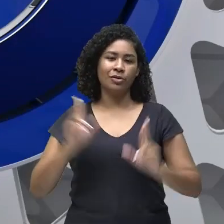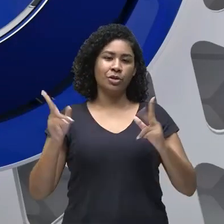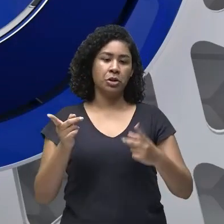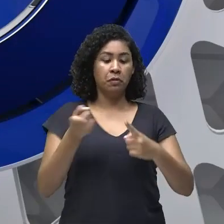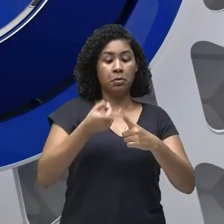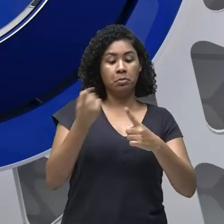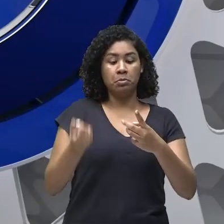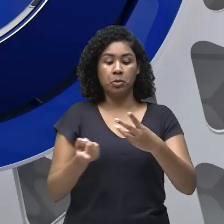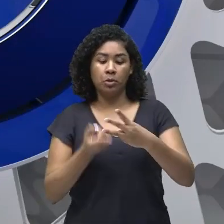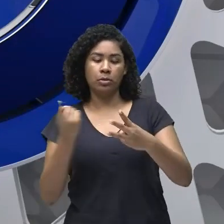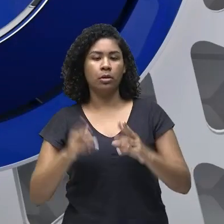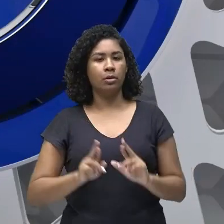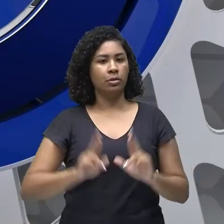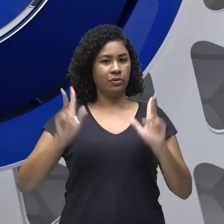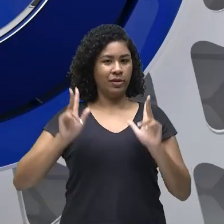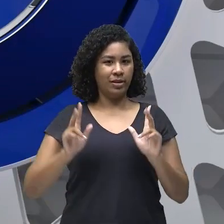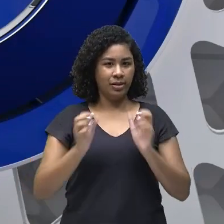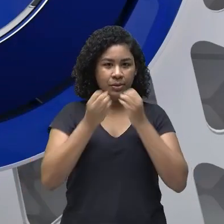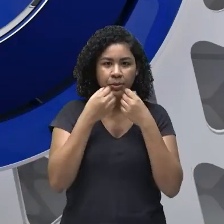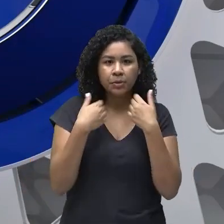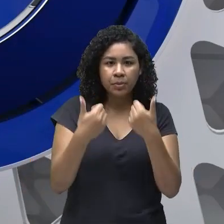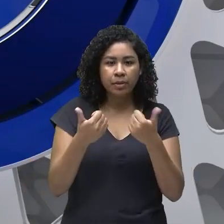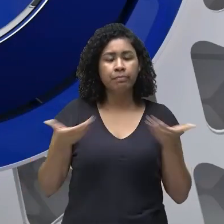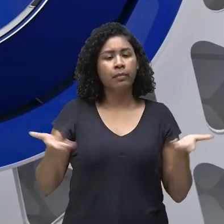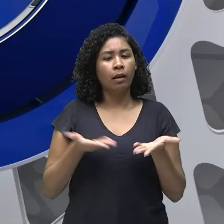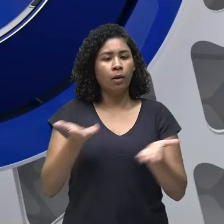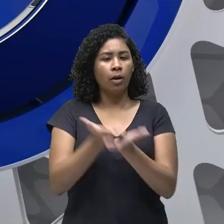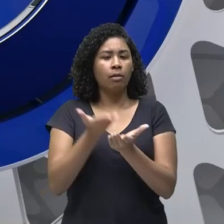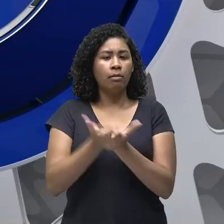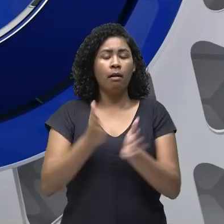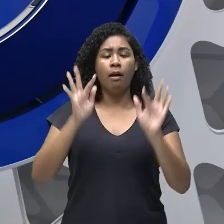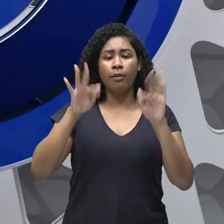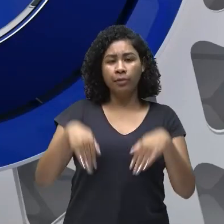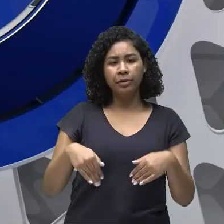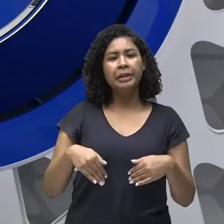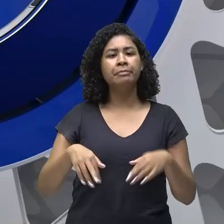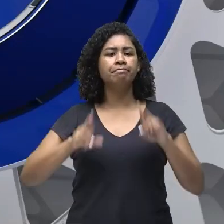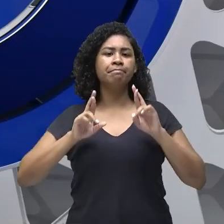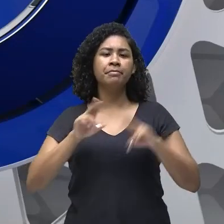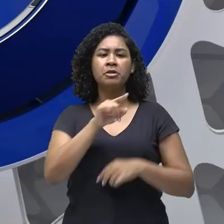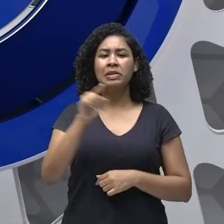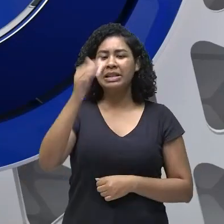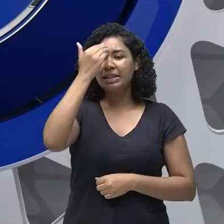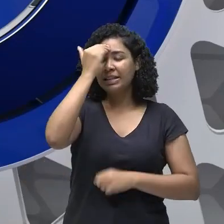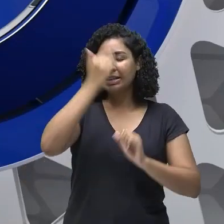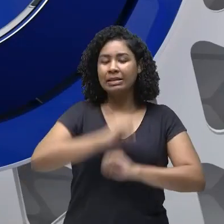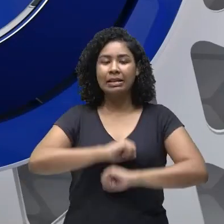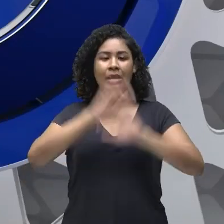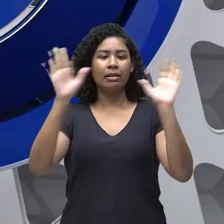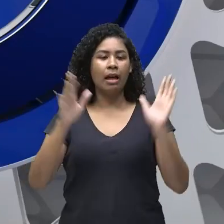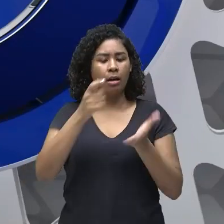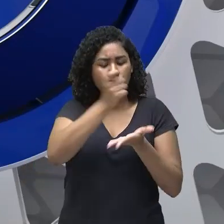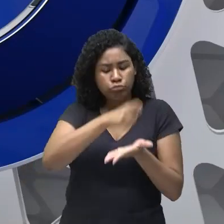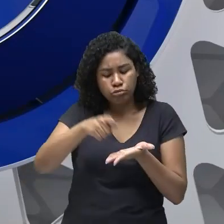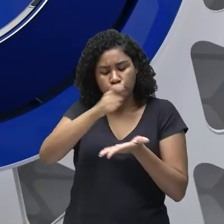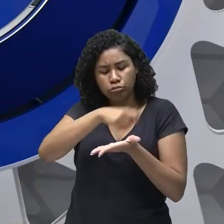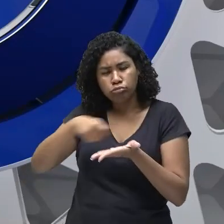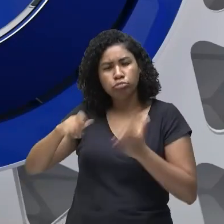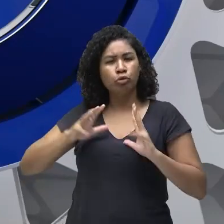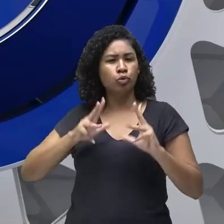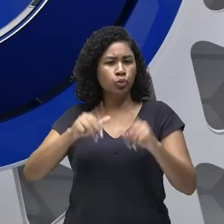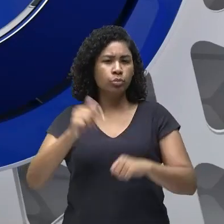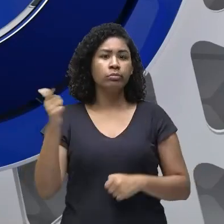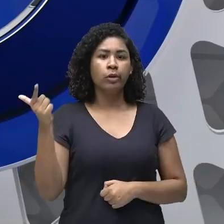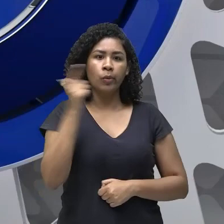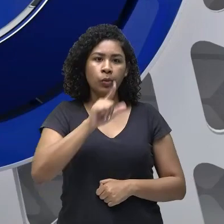para Intensive Reading, ok? Então, nós ficamos por aqui. Eu espero que vocês tenham entendido direitinho, anotado tudo